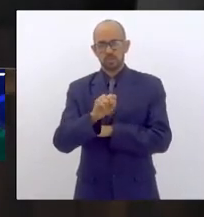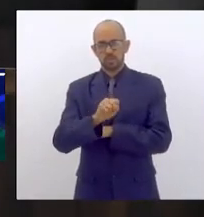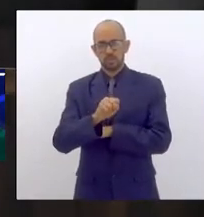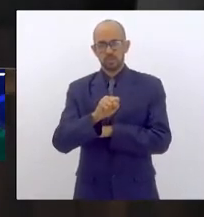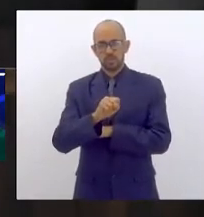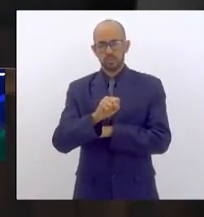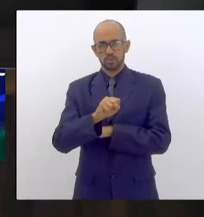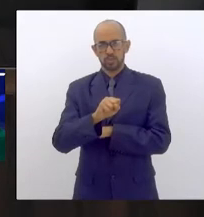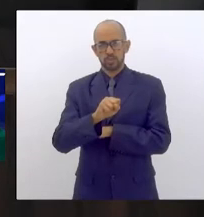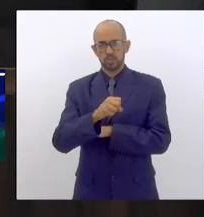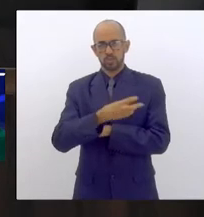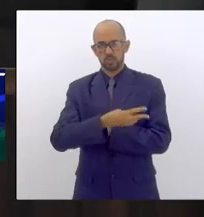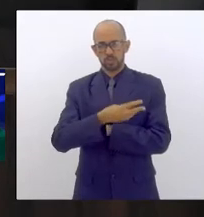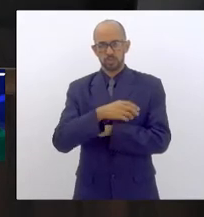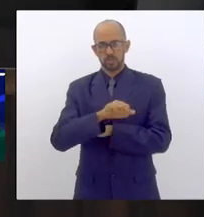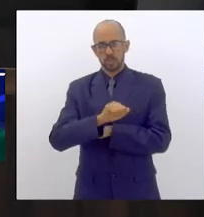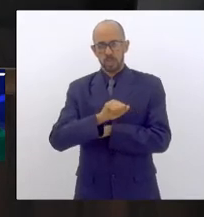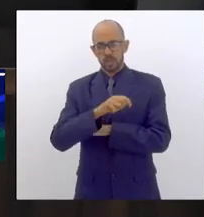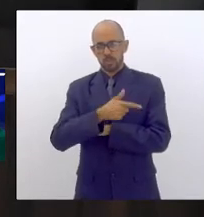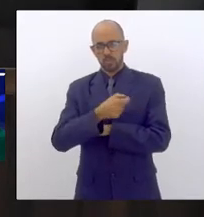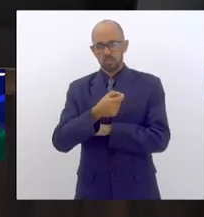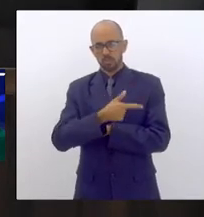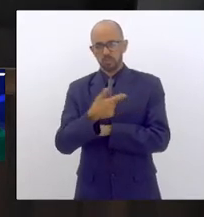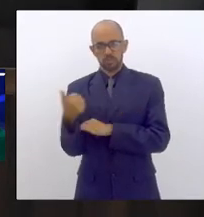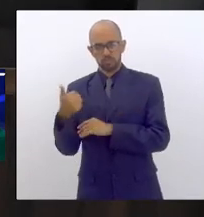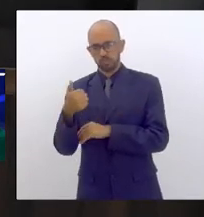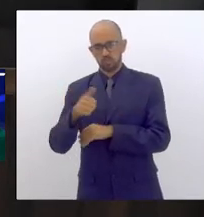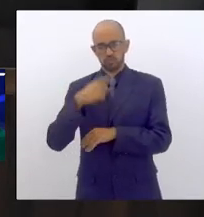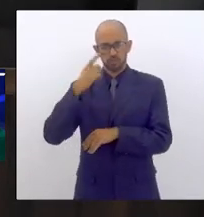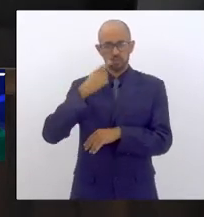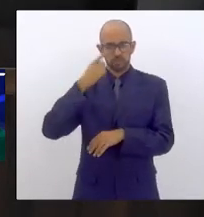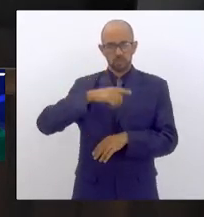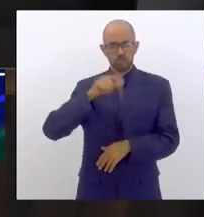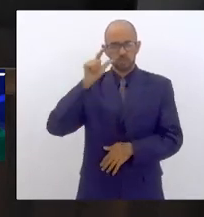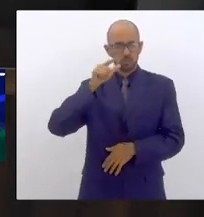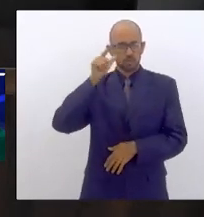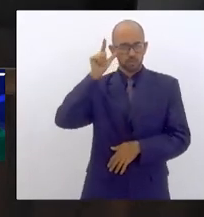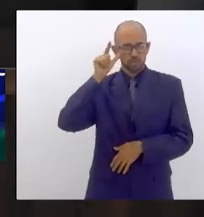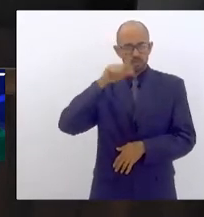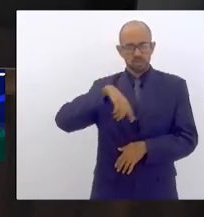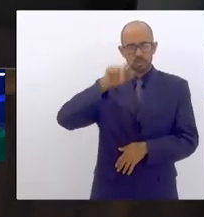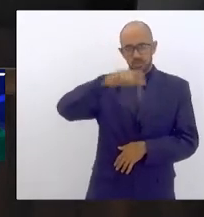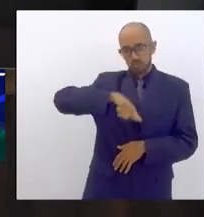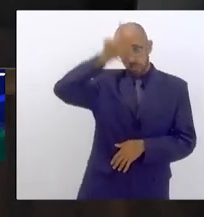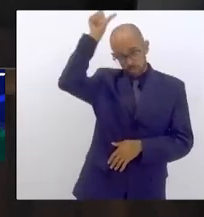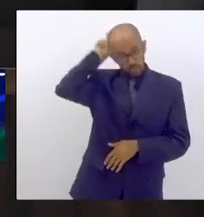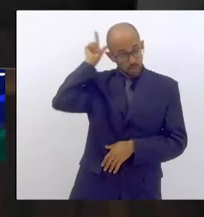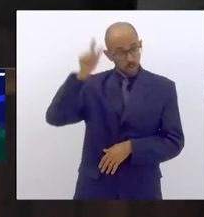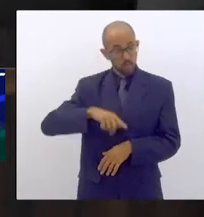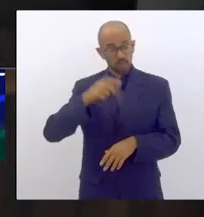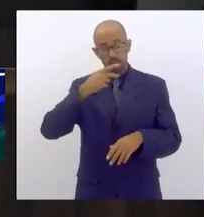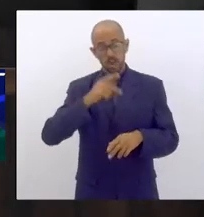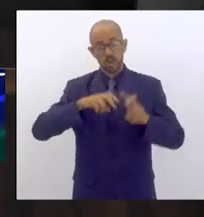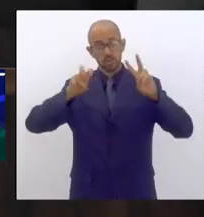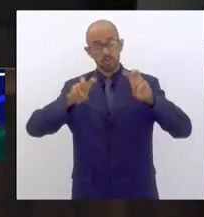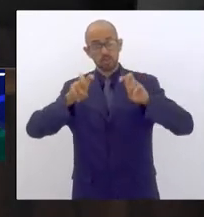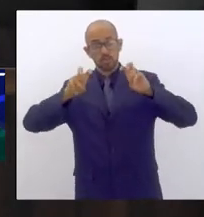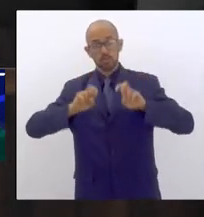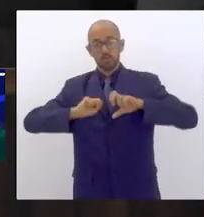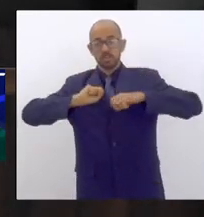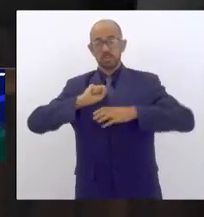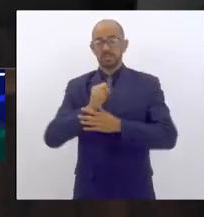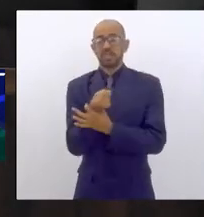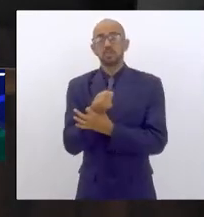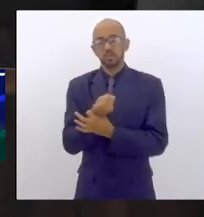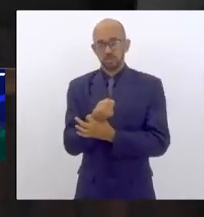5083-A de 21, de autoria dos deputados Lucinha e Luiz Paulo, que dispõe sobre as medidas de segurança a serem